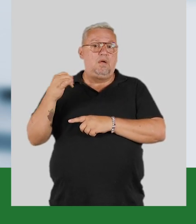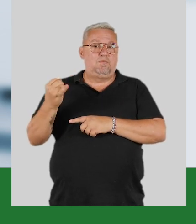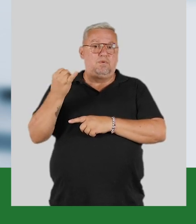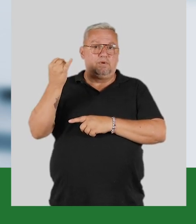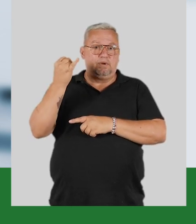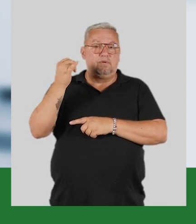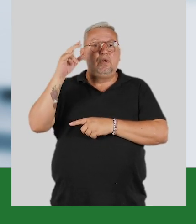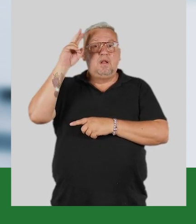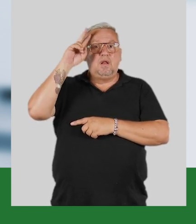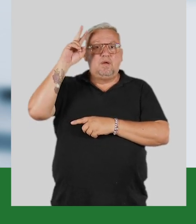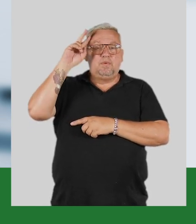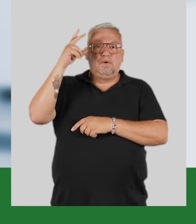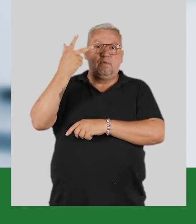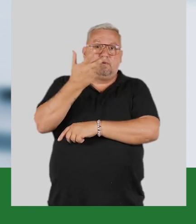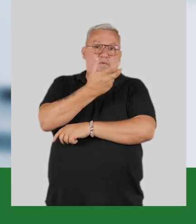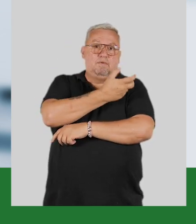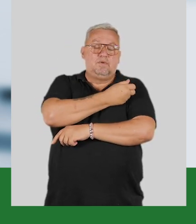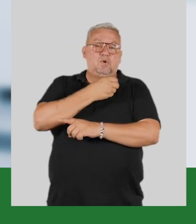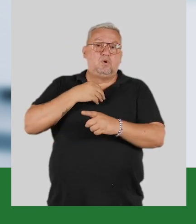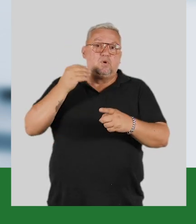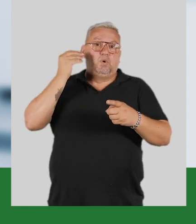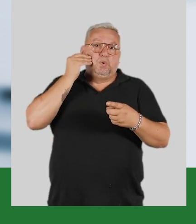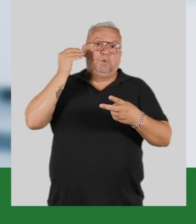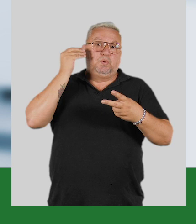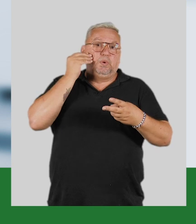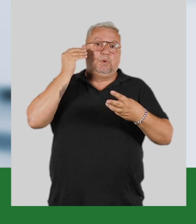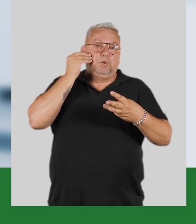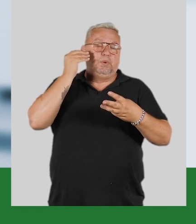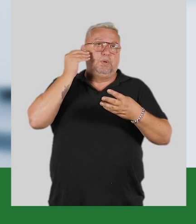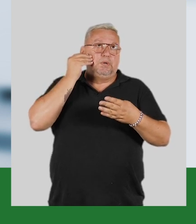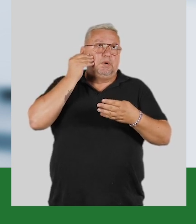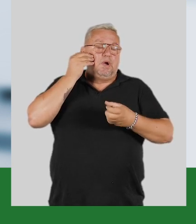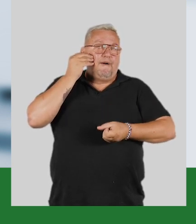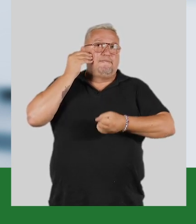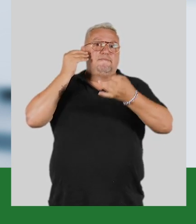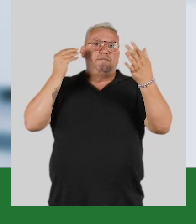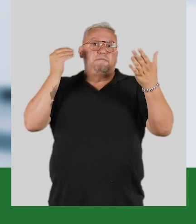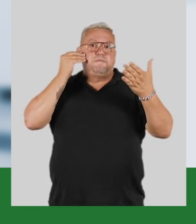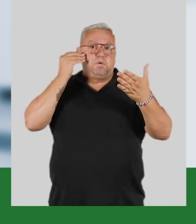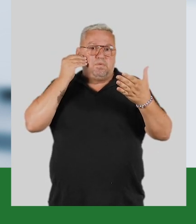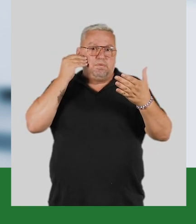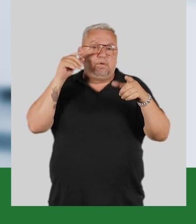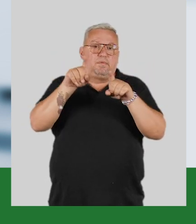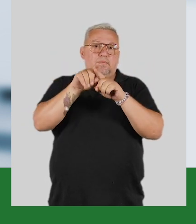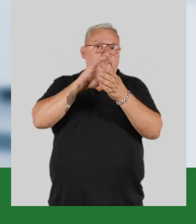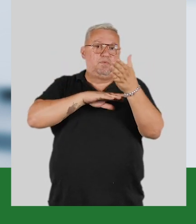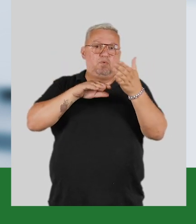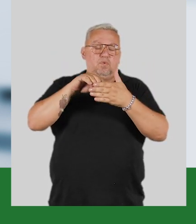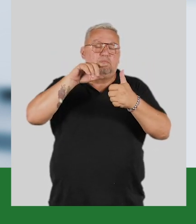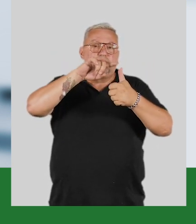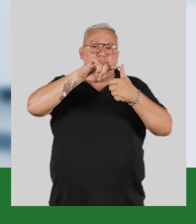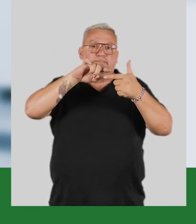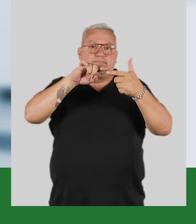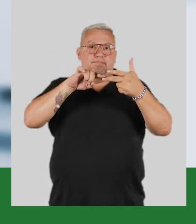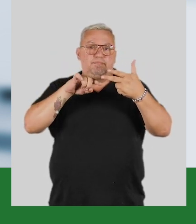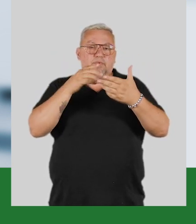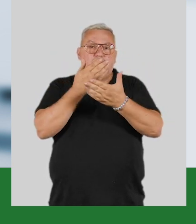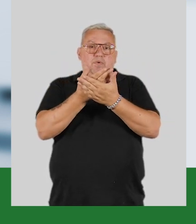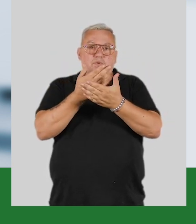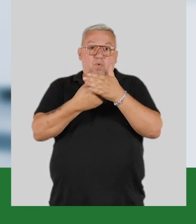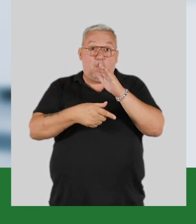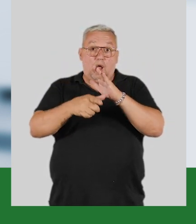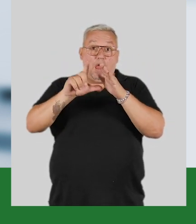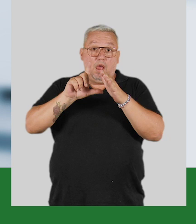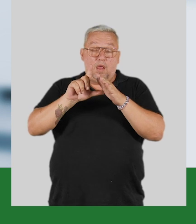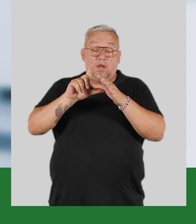importante. Lembrar que a vacina foi intensamente testada, mesmo sendo aprovada de forma emergencial, ela passou por todas as fases, estudos